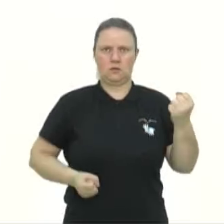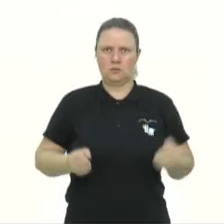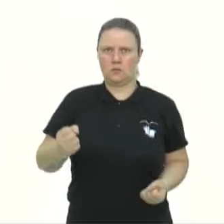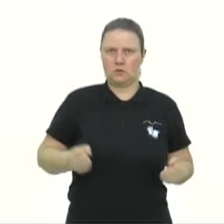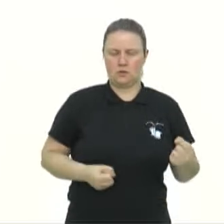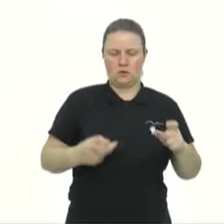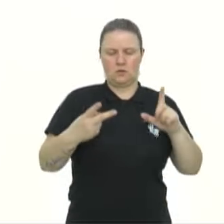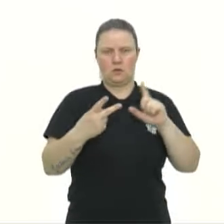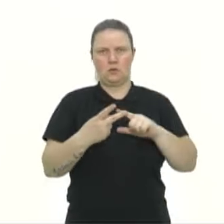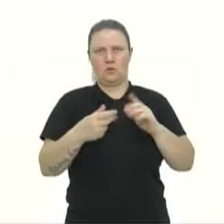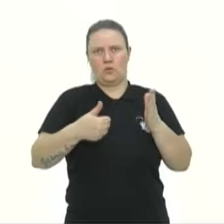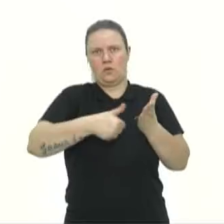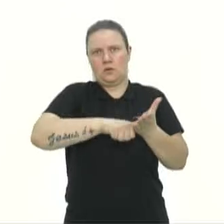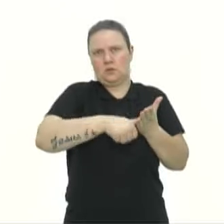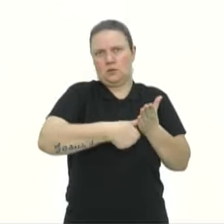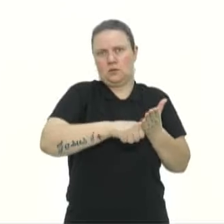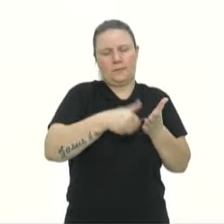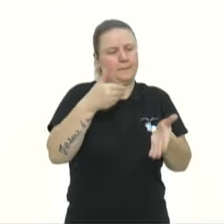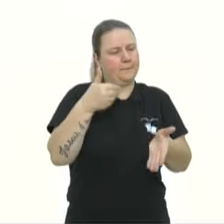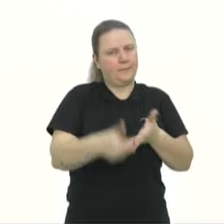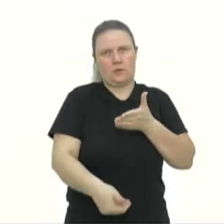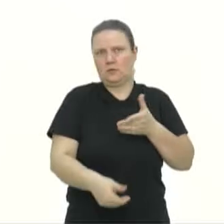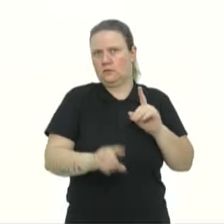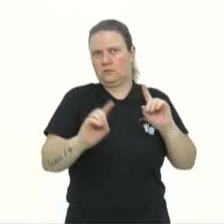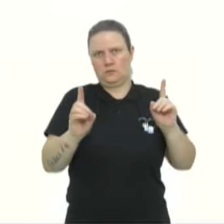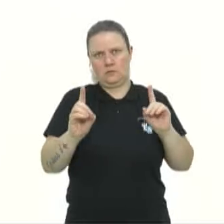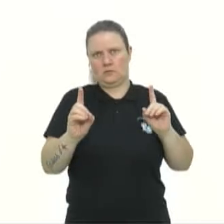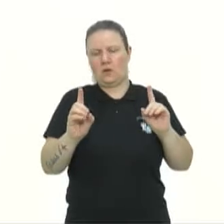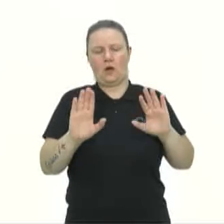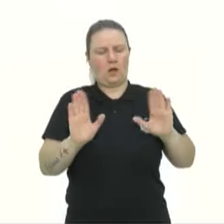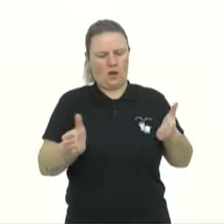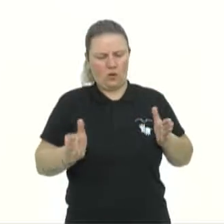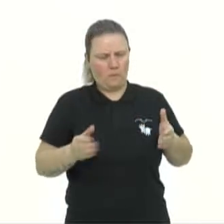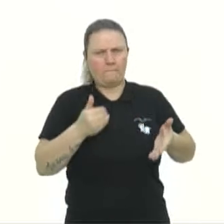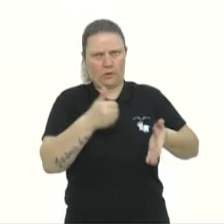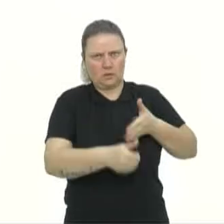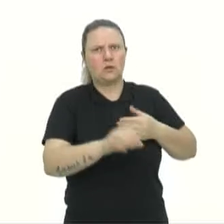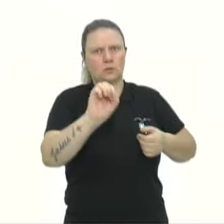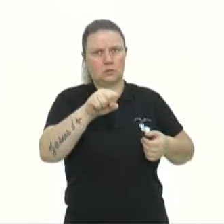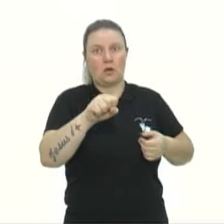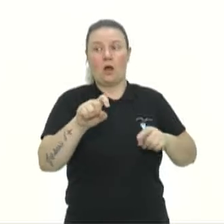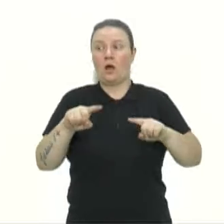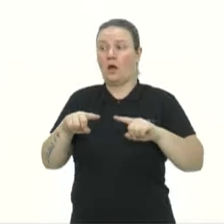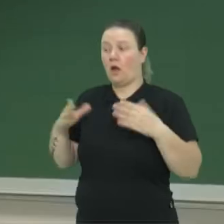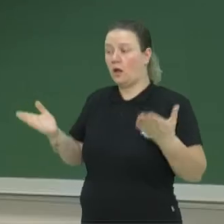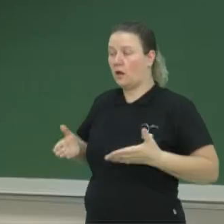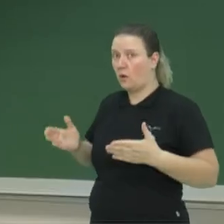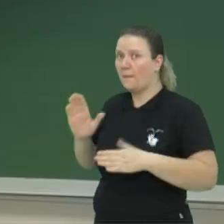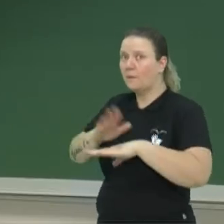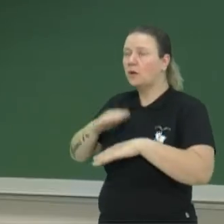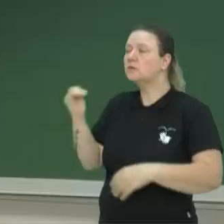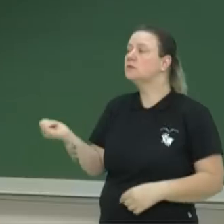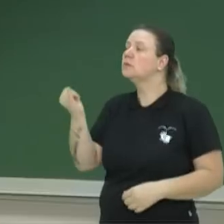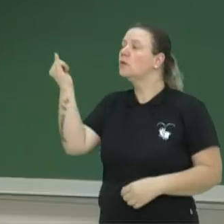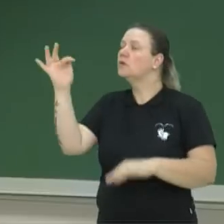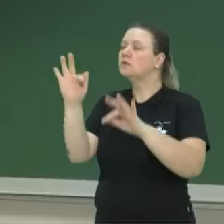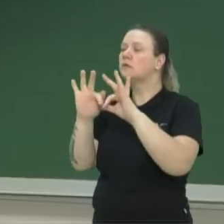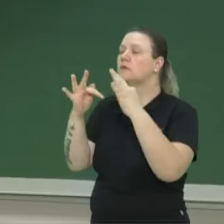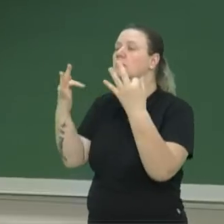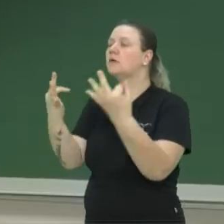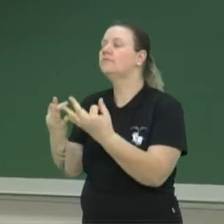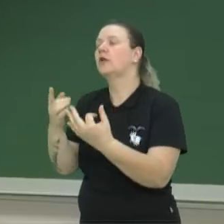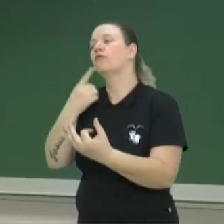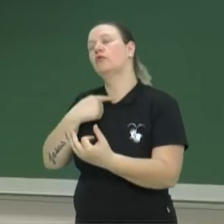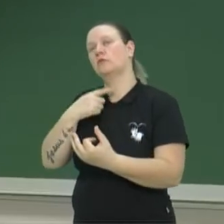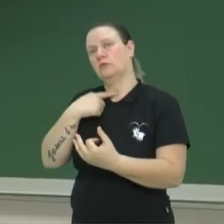identidade perdeu valor, prevalecendo a vontade da família. Então, era muito comum que